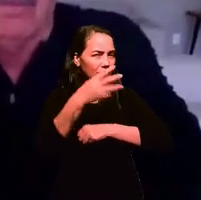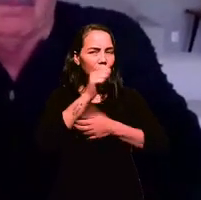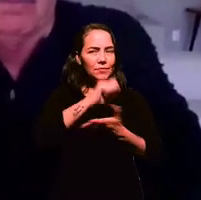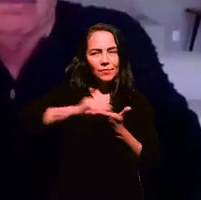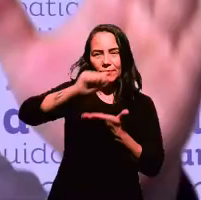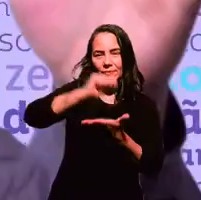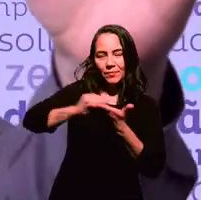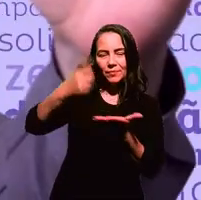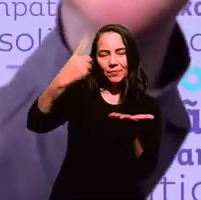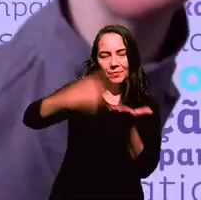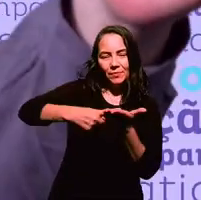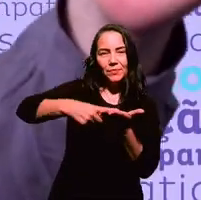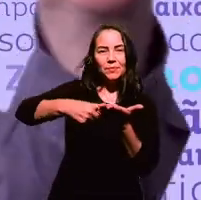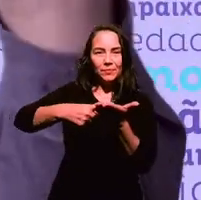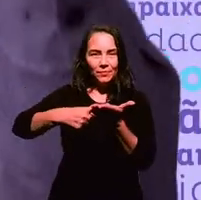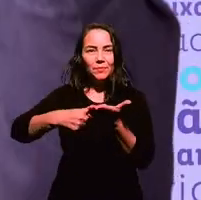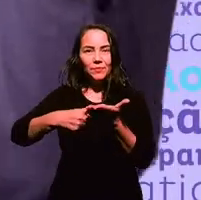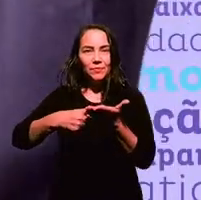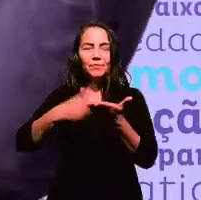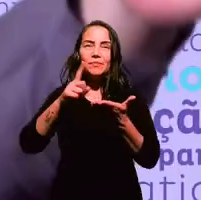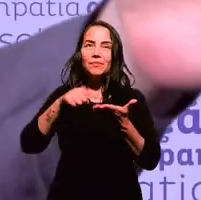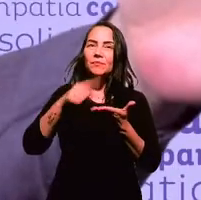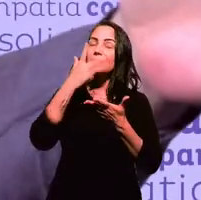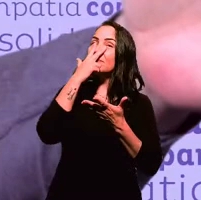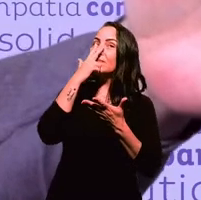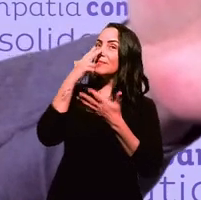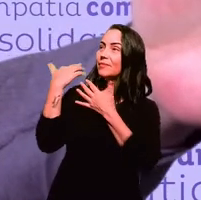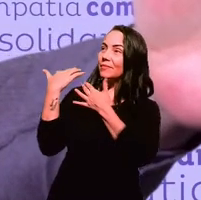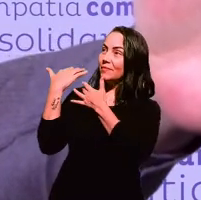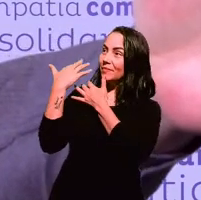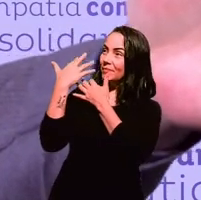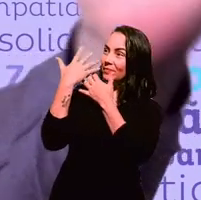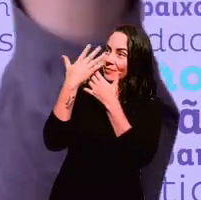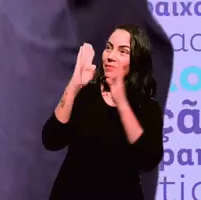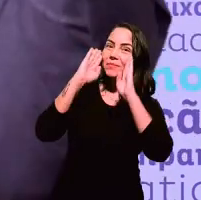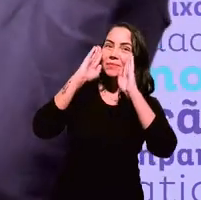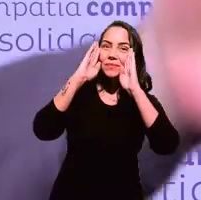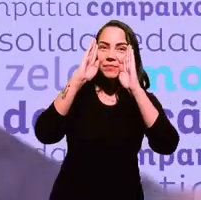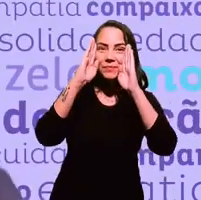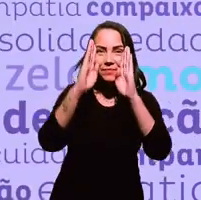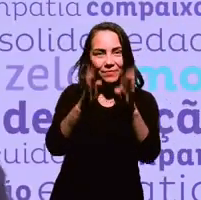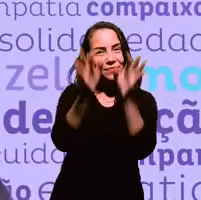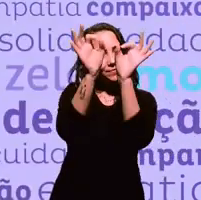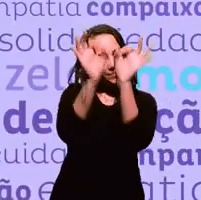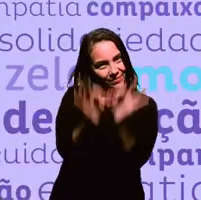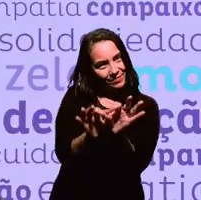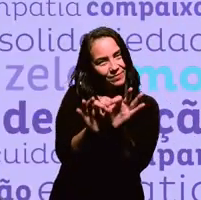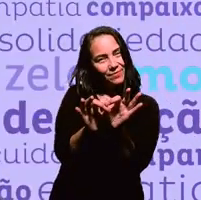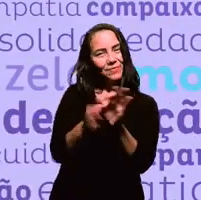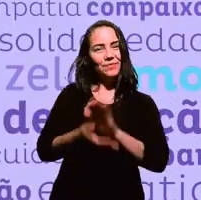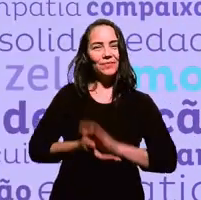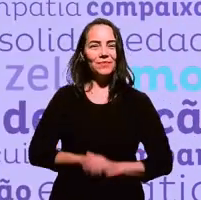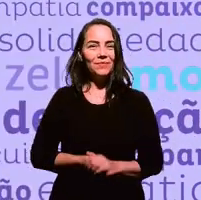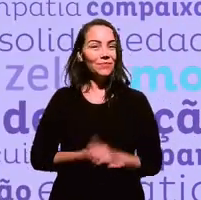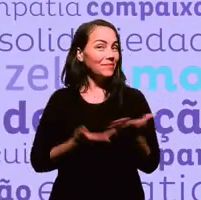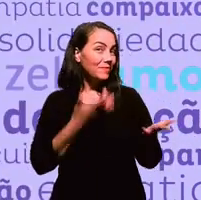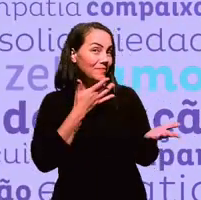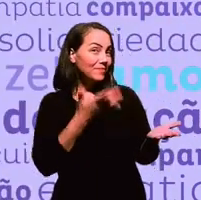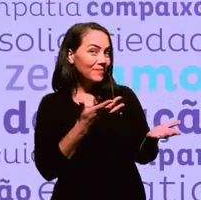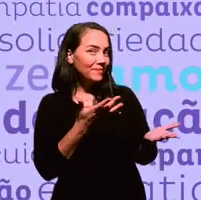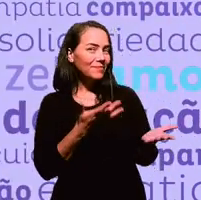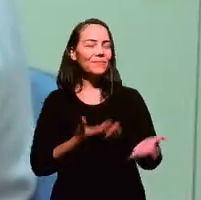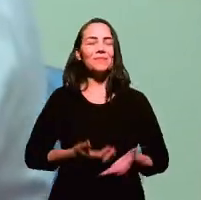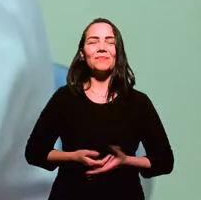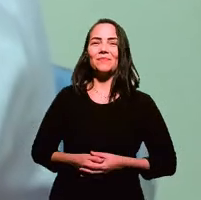o termo de compromisso. É uma bússola dizendo, olha, nosso norte é aqui, é por aqui que nós vamos. Então fica mais